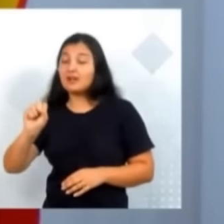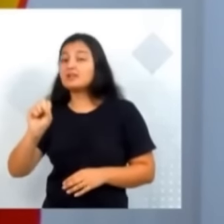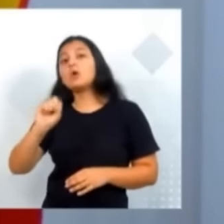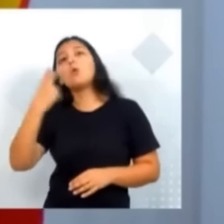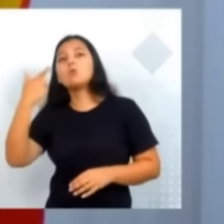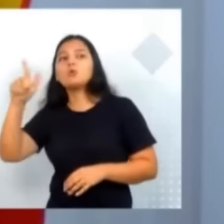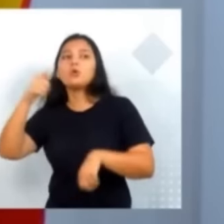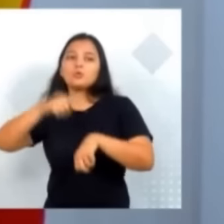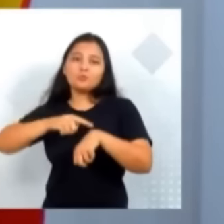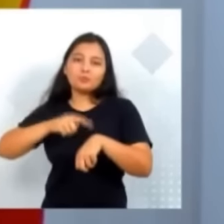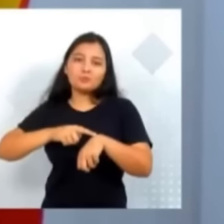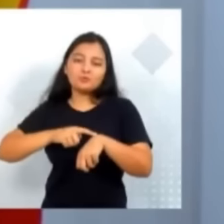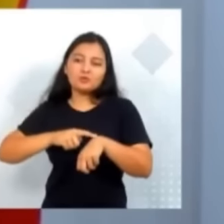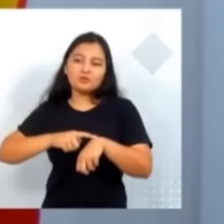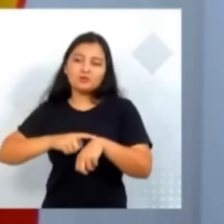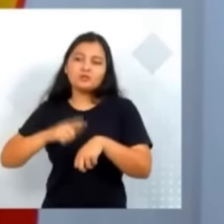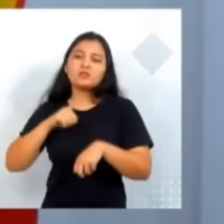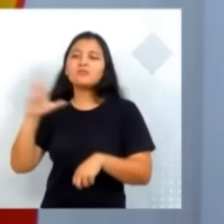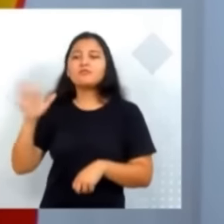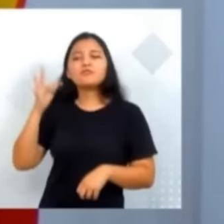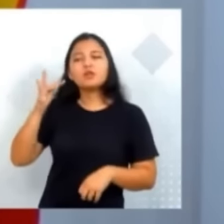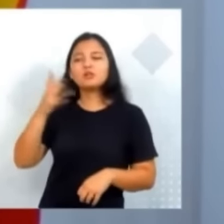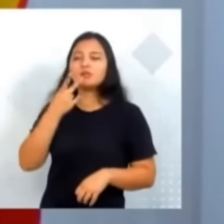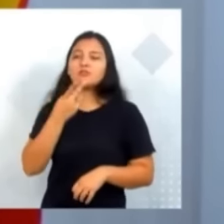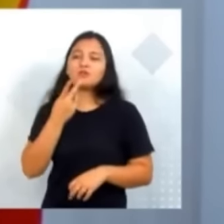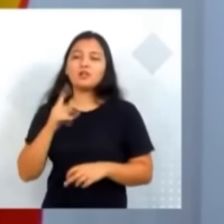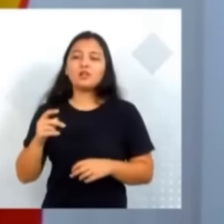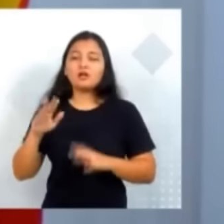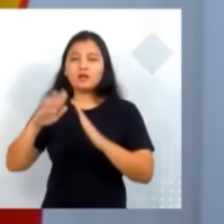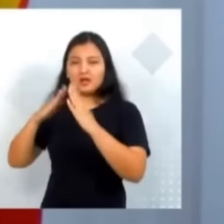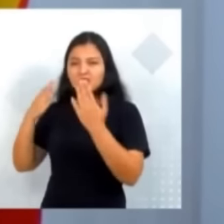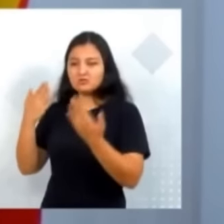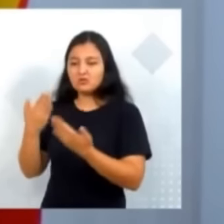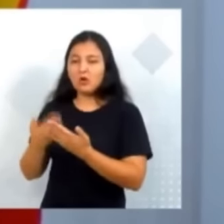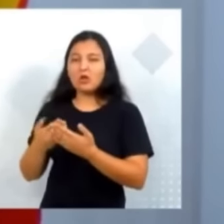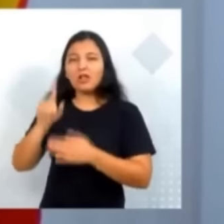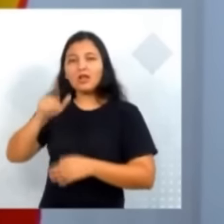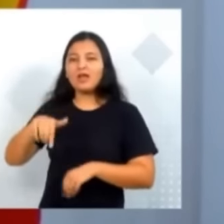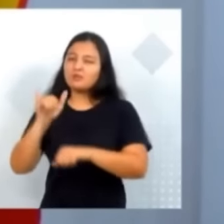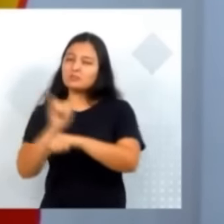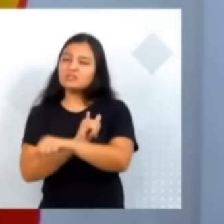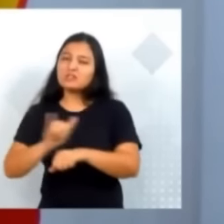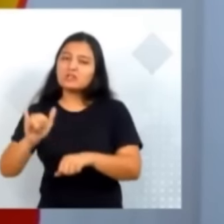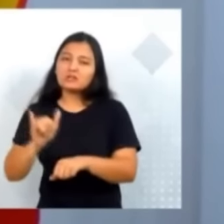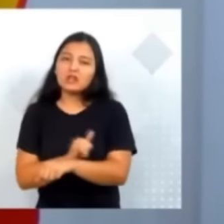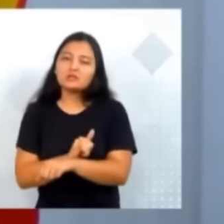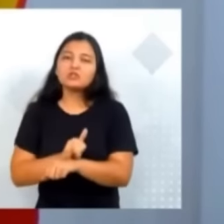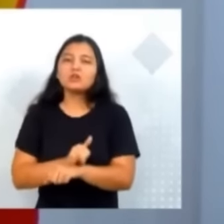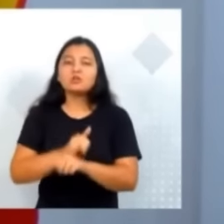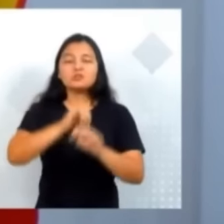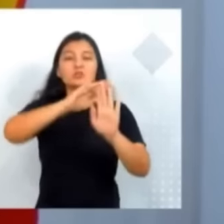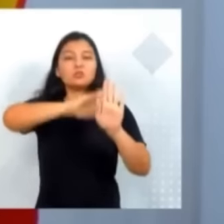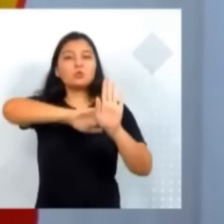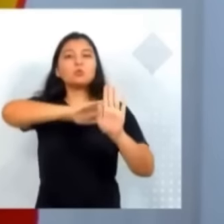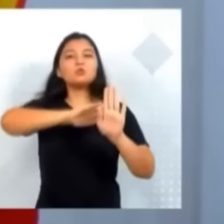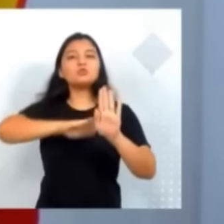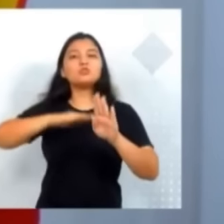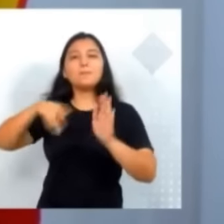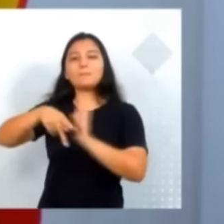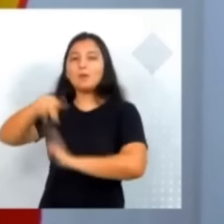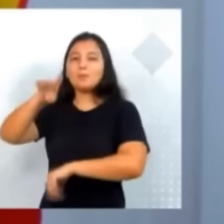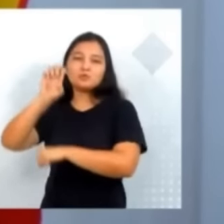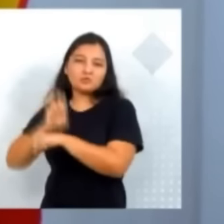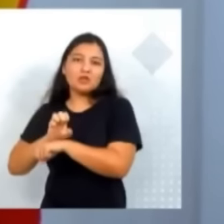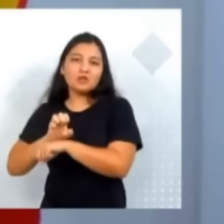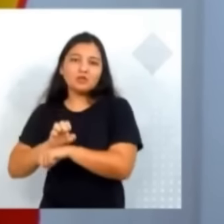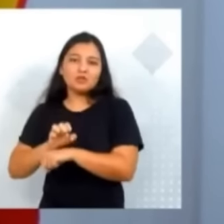Louis Althusser dizia que a escola era uma ferramenta, um aparelho ideológico do Estado, uma arma ideológica do Estado. E é assim que tem sido